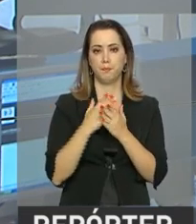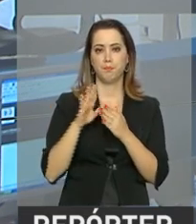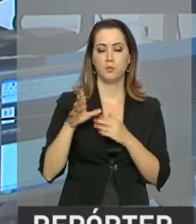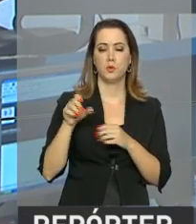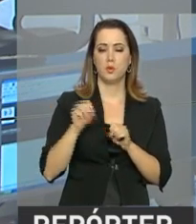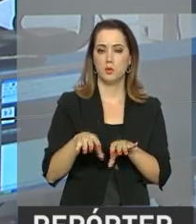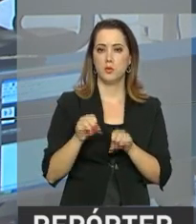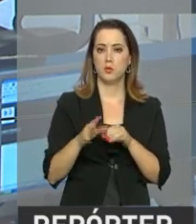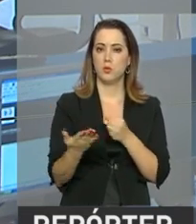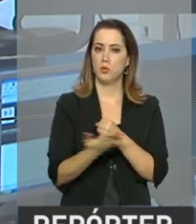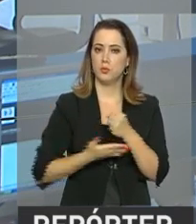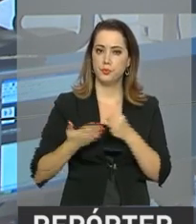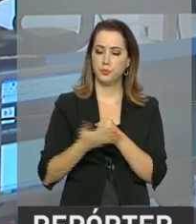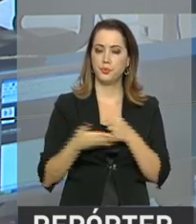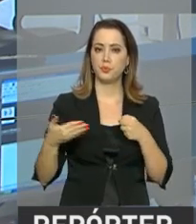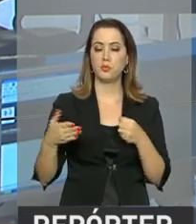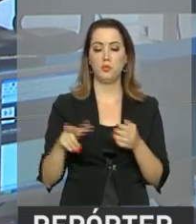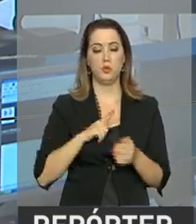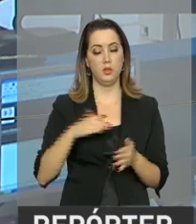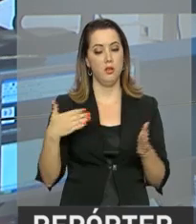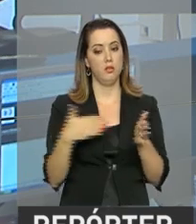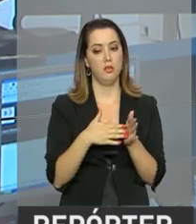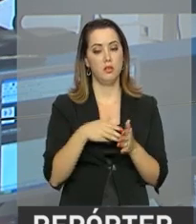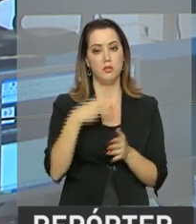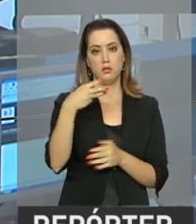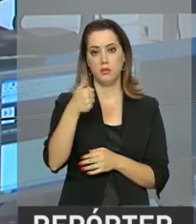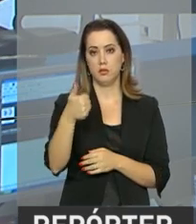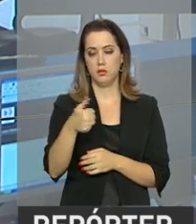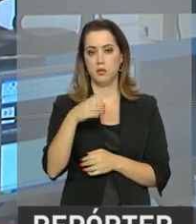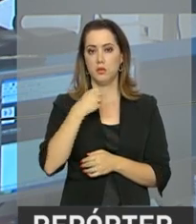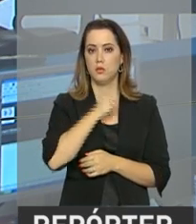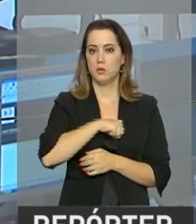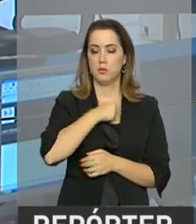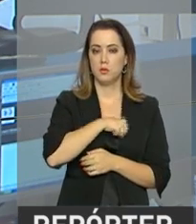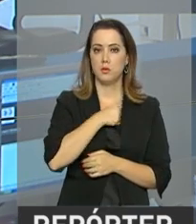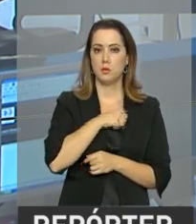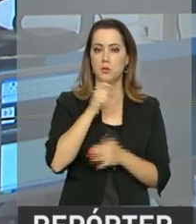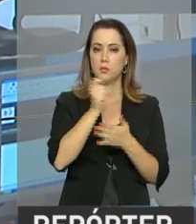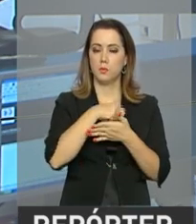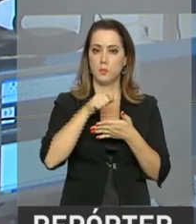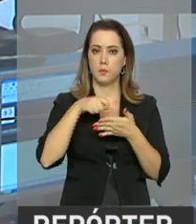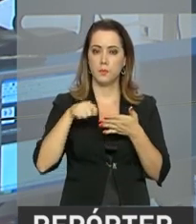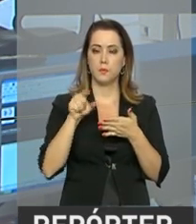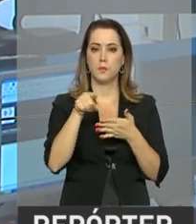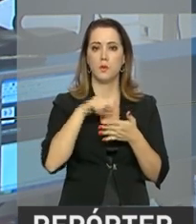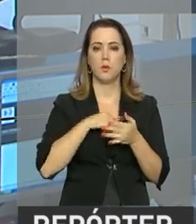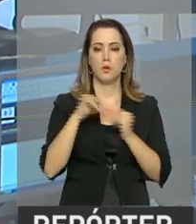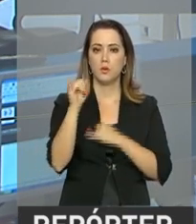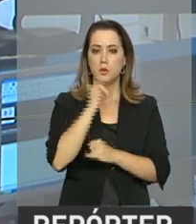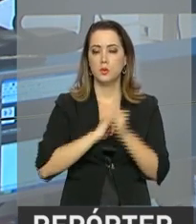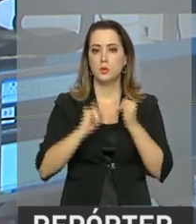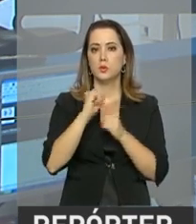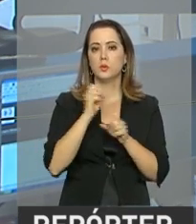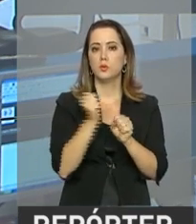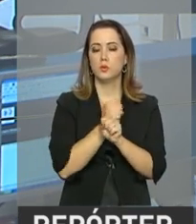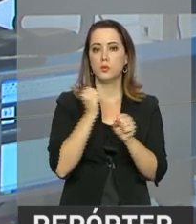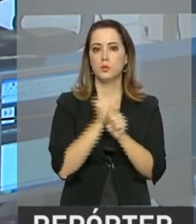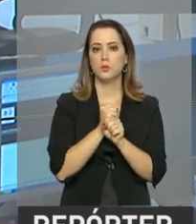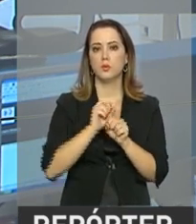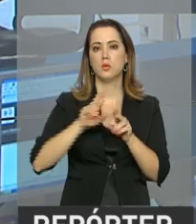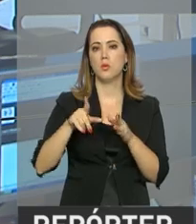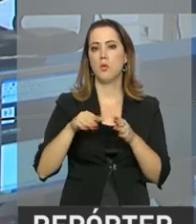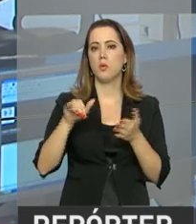amanhã 31 de agosto para preencher os dados do censo escolar de 2016 o formulário tem informações sobre infraestrutura